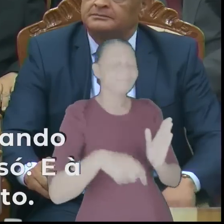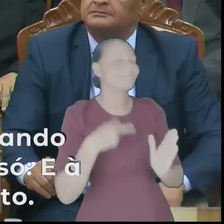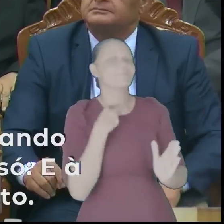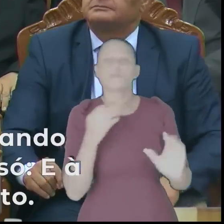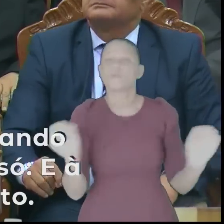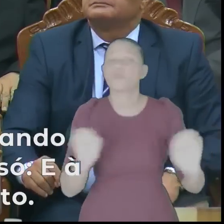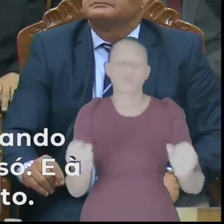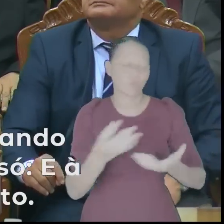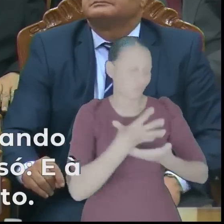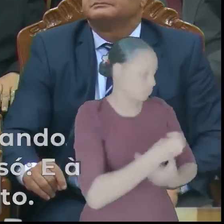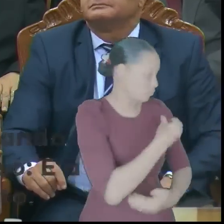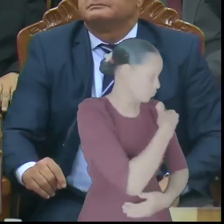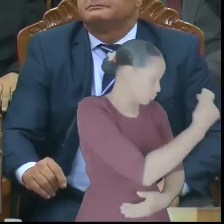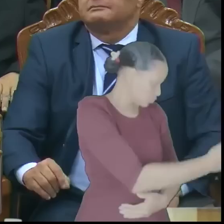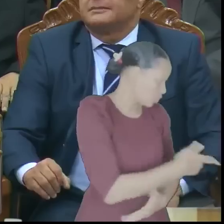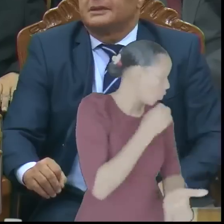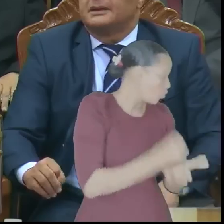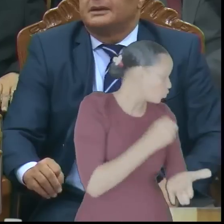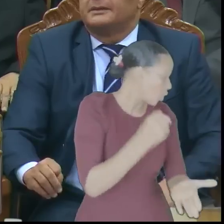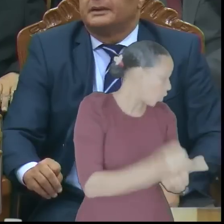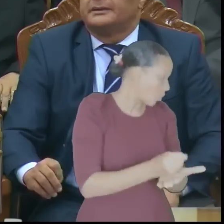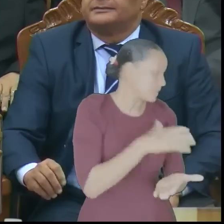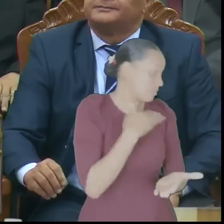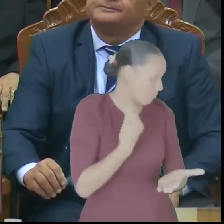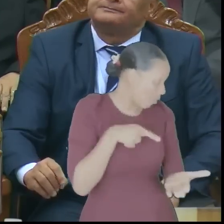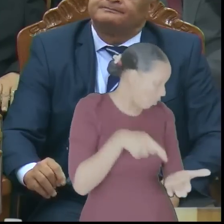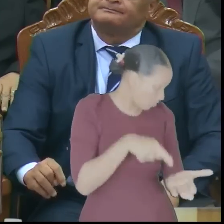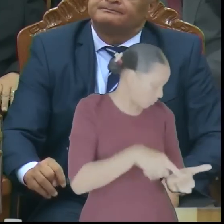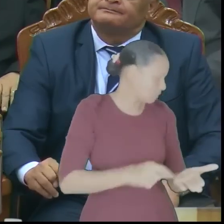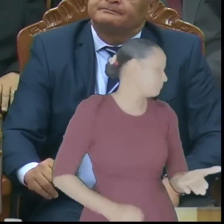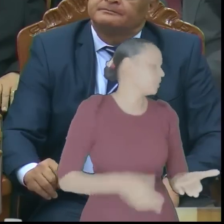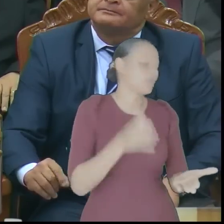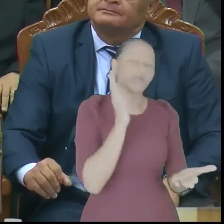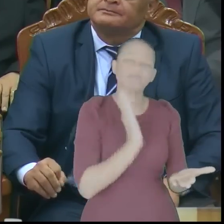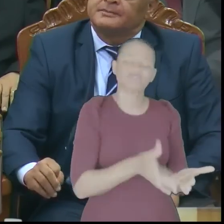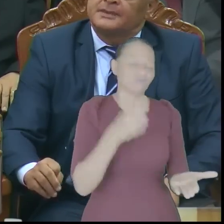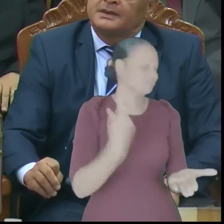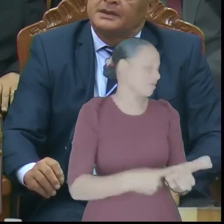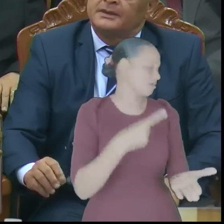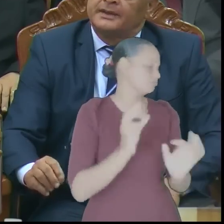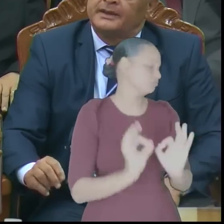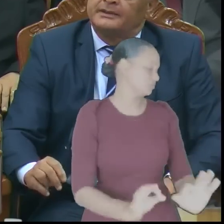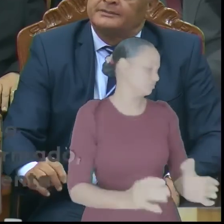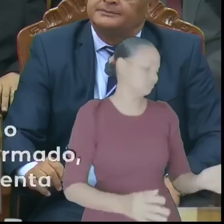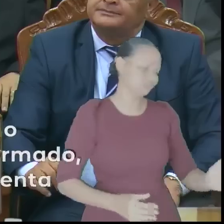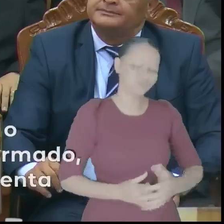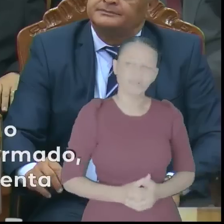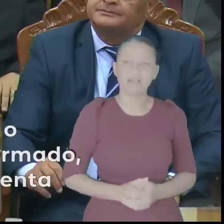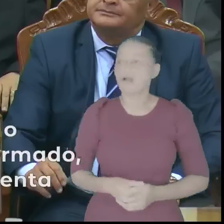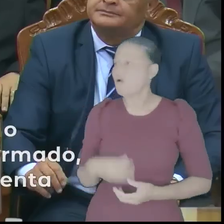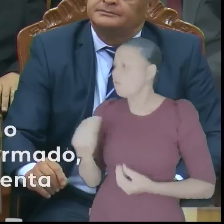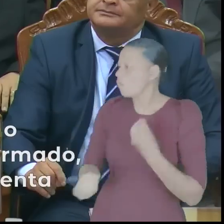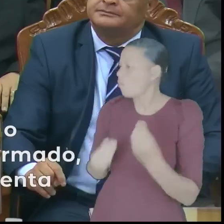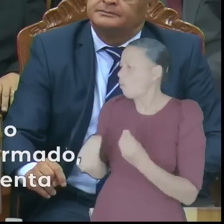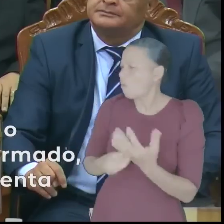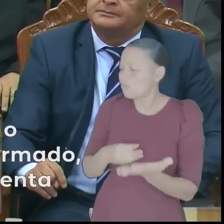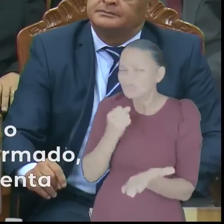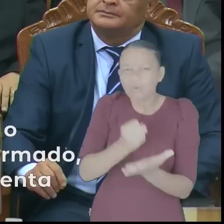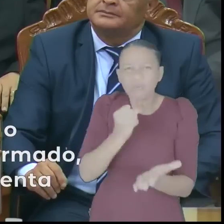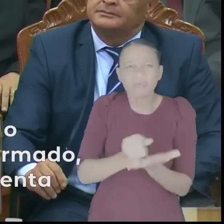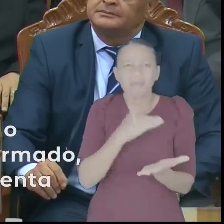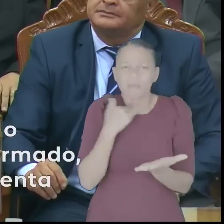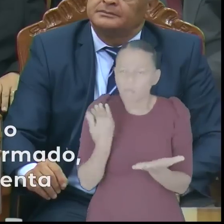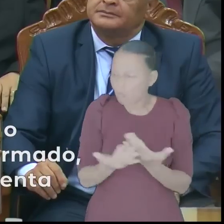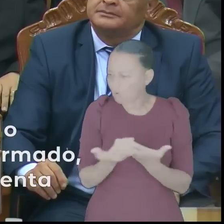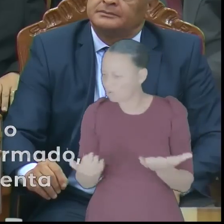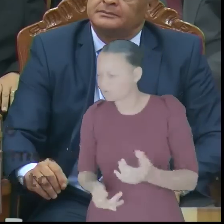que está do teu lado aí: o testamento já foi confirmado. Ora, pastor, como que o testamento é confirmado? Com a